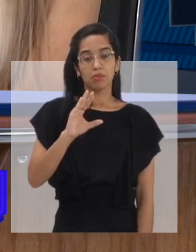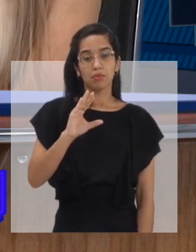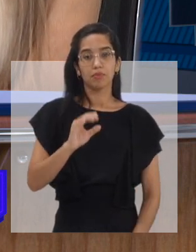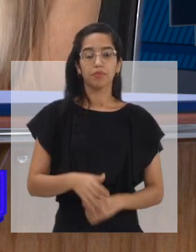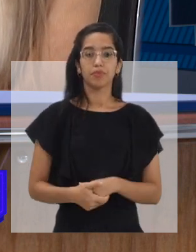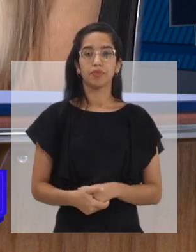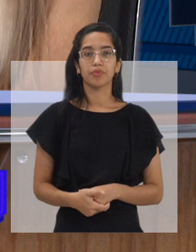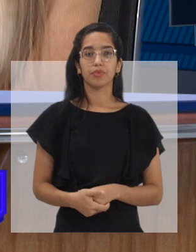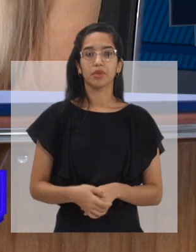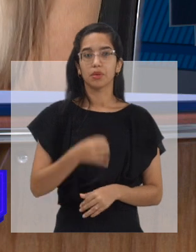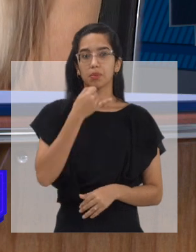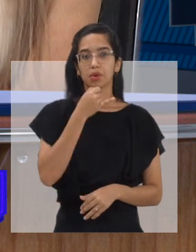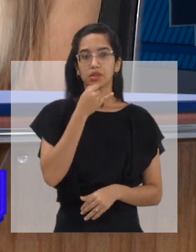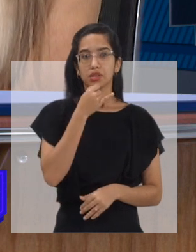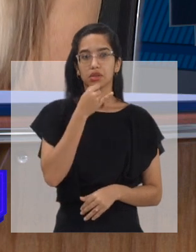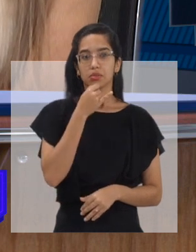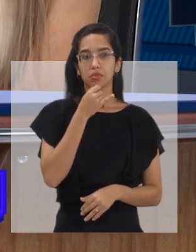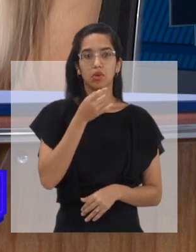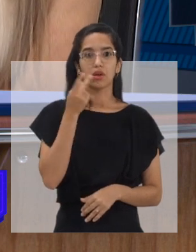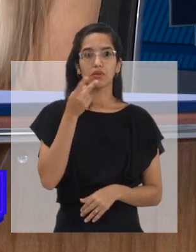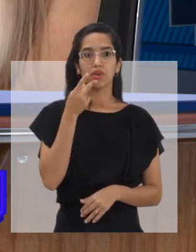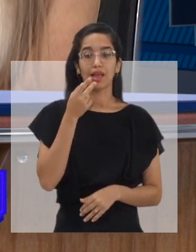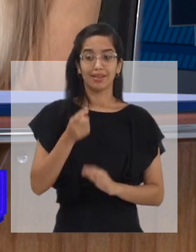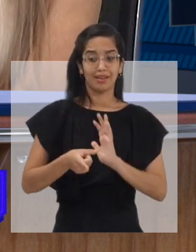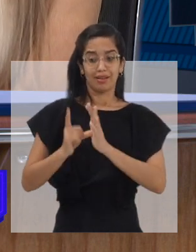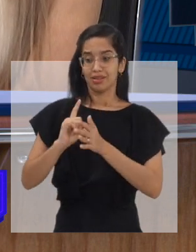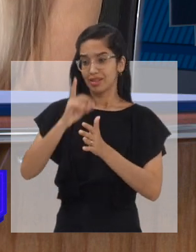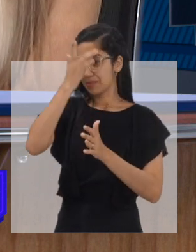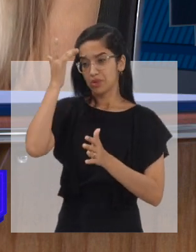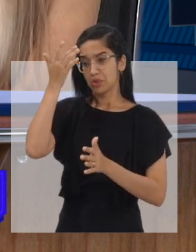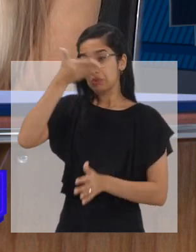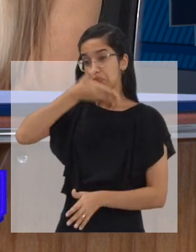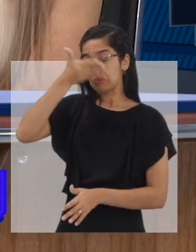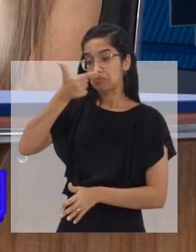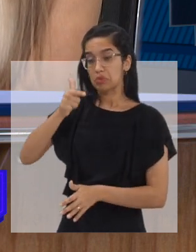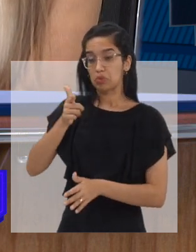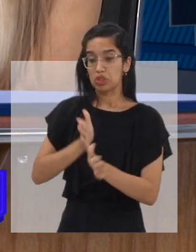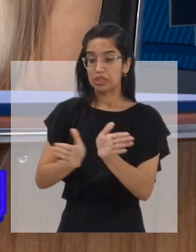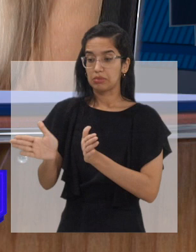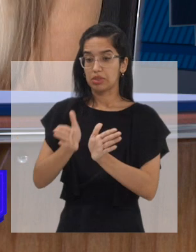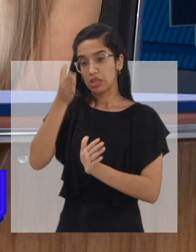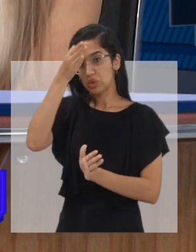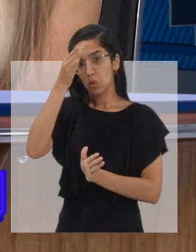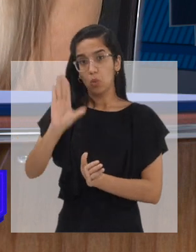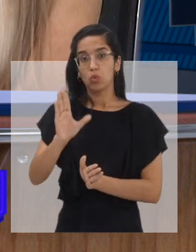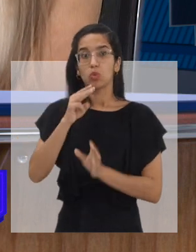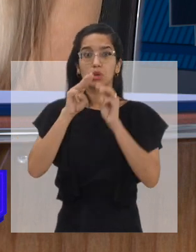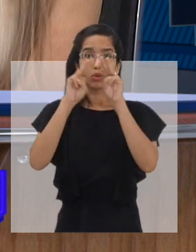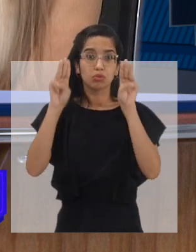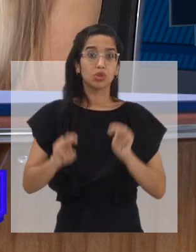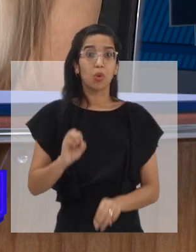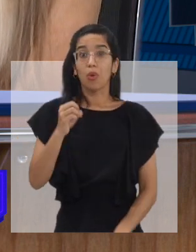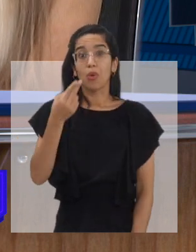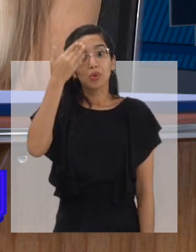bem visto ou não era visto, né? As pessoas não tinham acesso ao museu, ou às vezes nem o conhecimento do museu muita gente